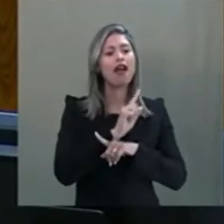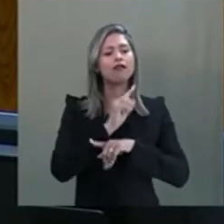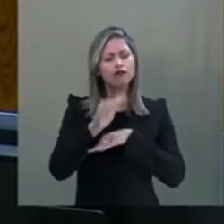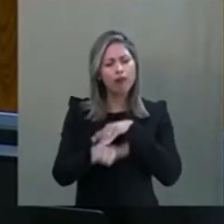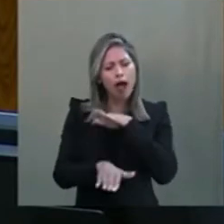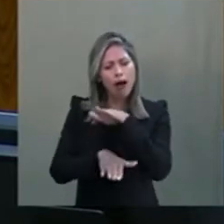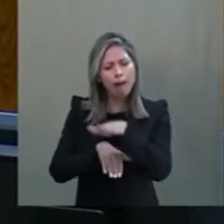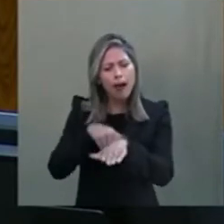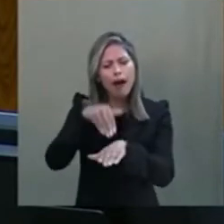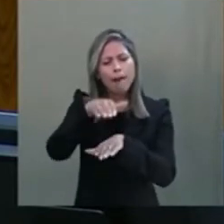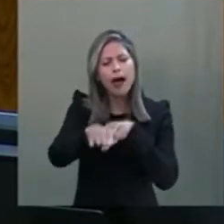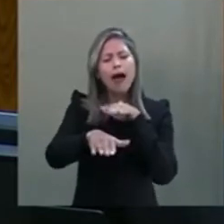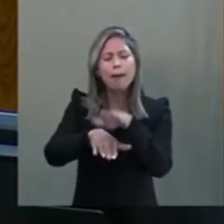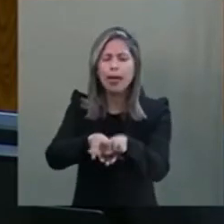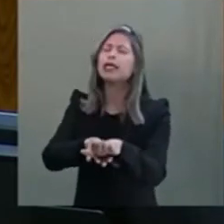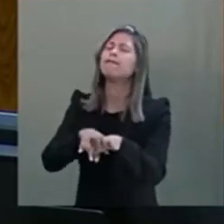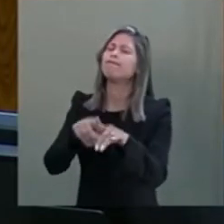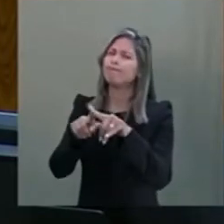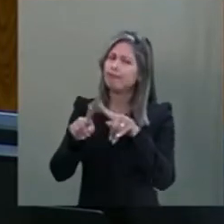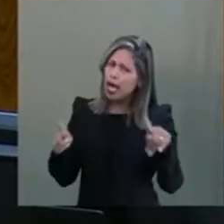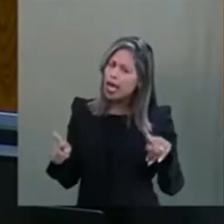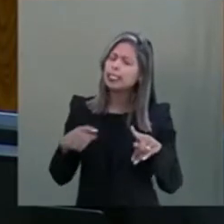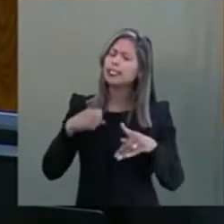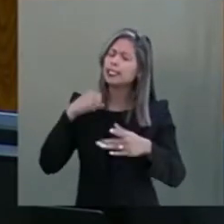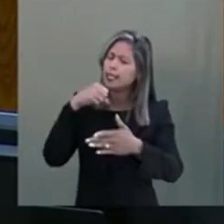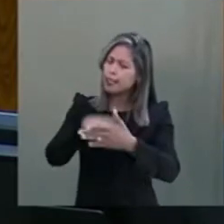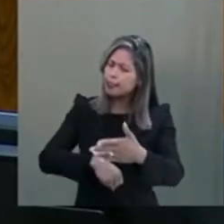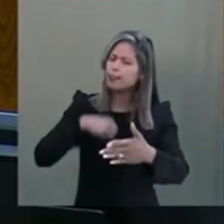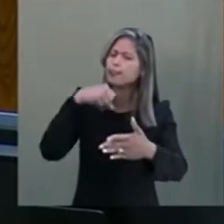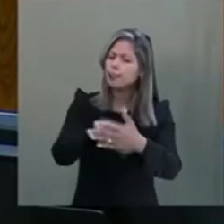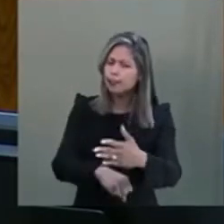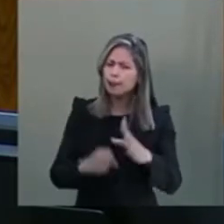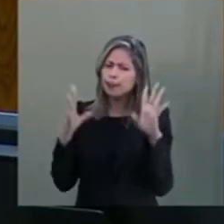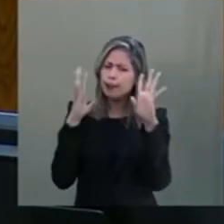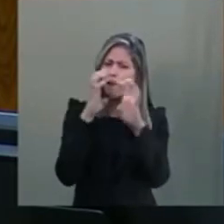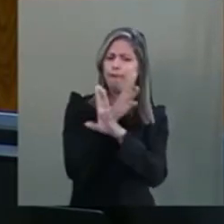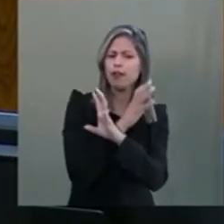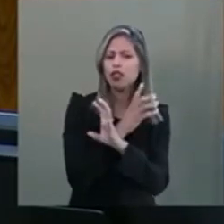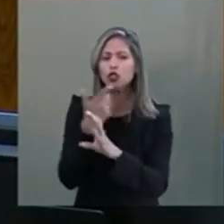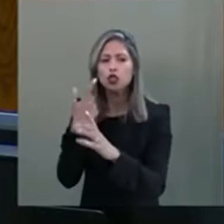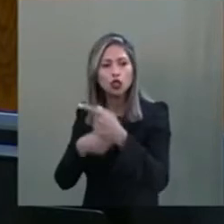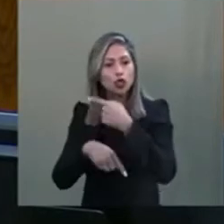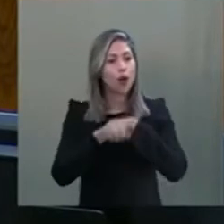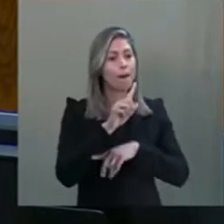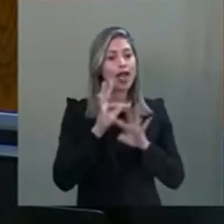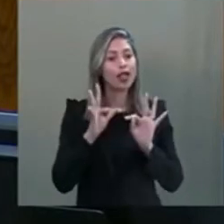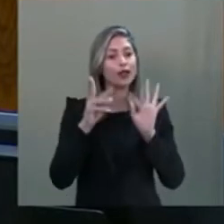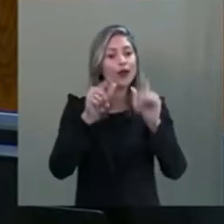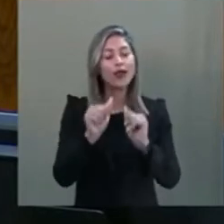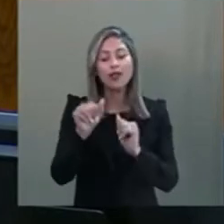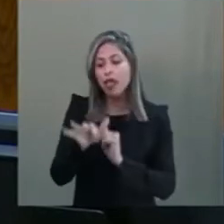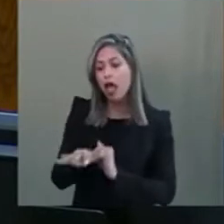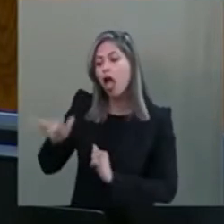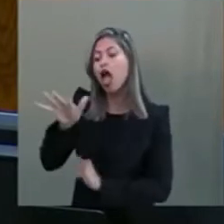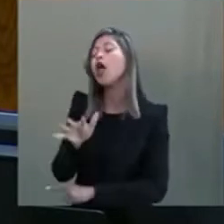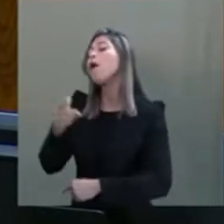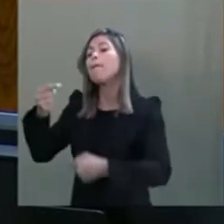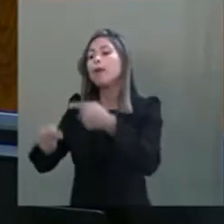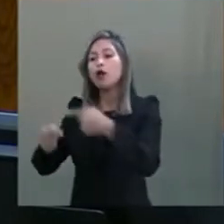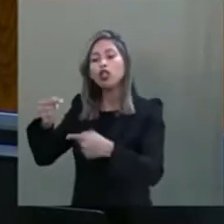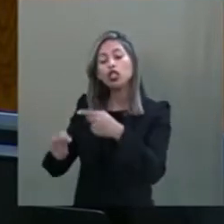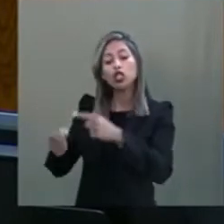desenvolvimento ainda é longo. Uma radiografia das condições econômicas, políticas e